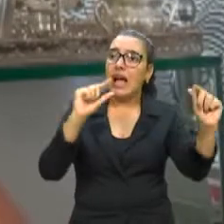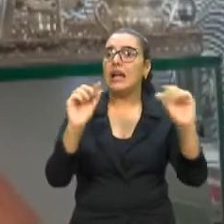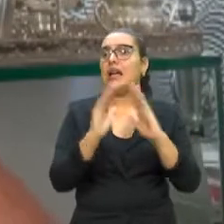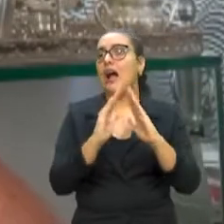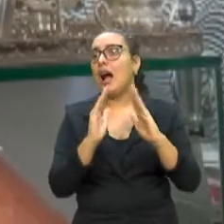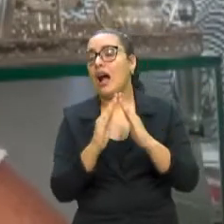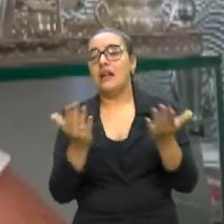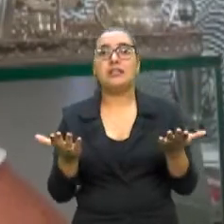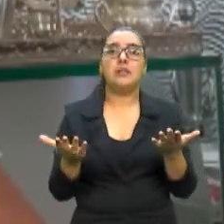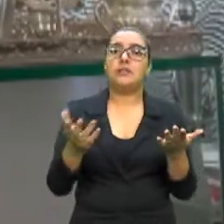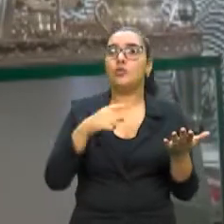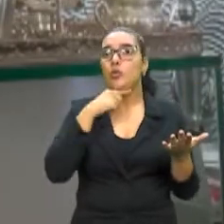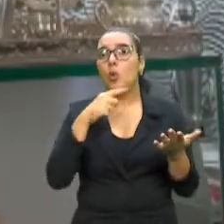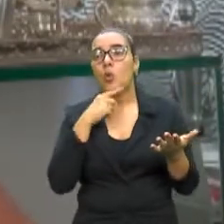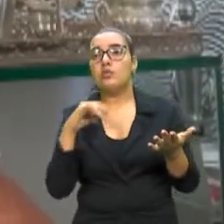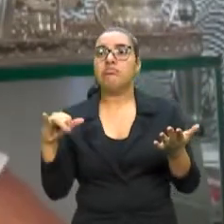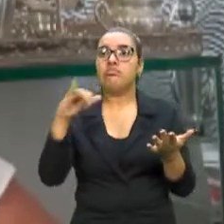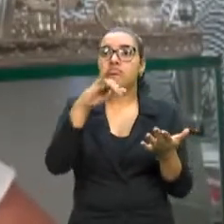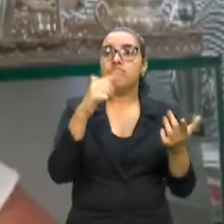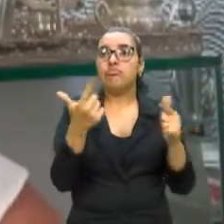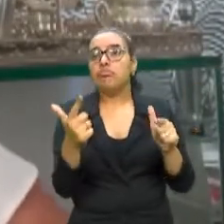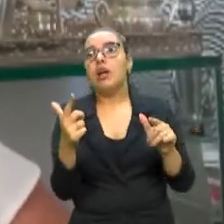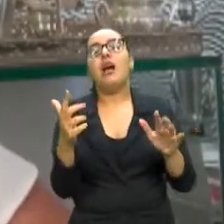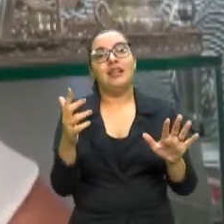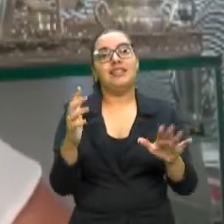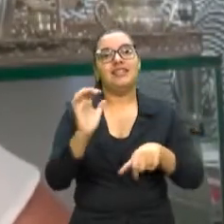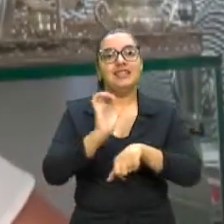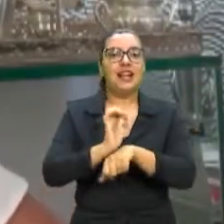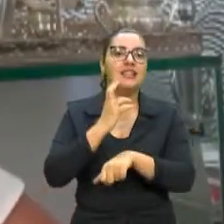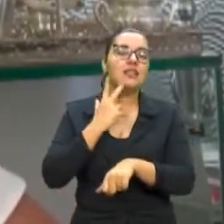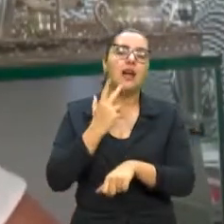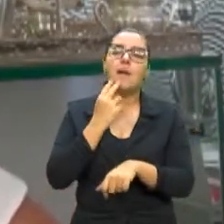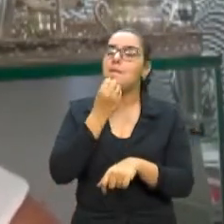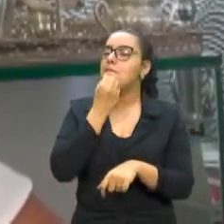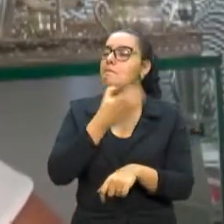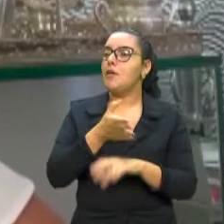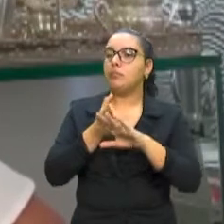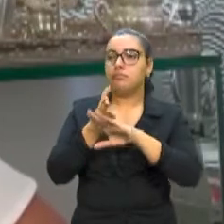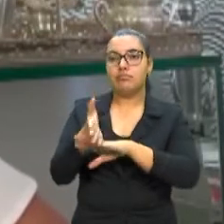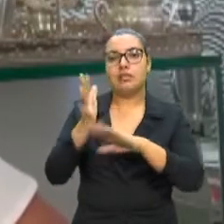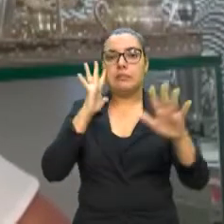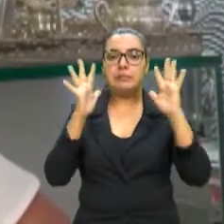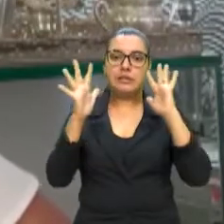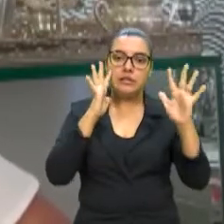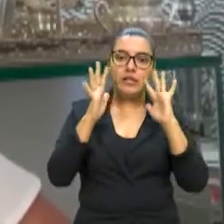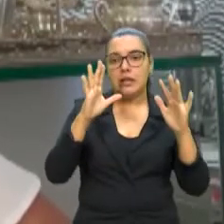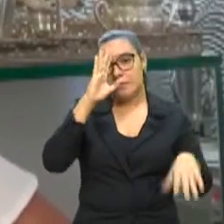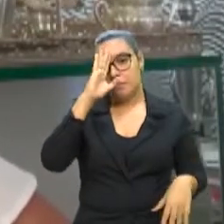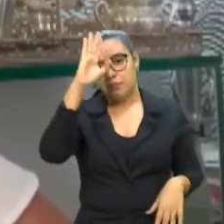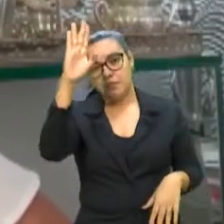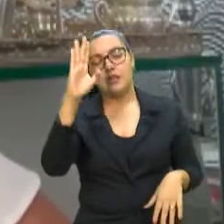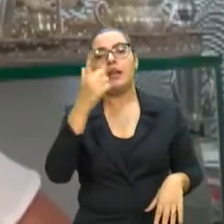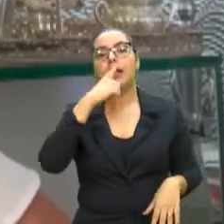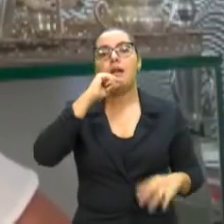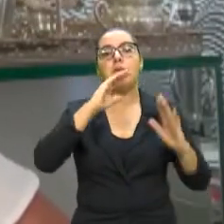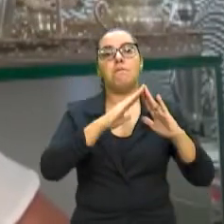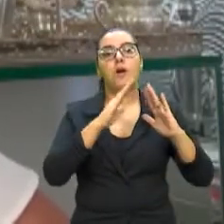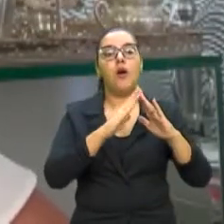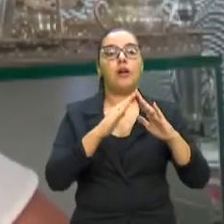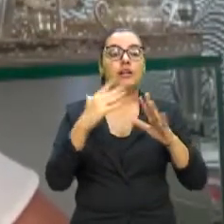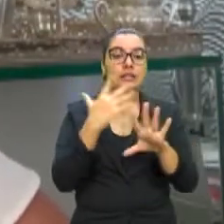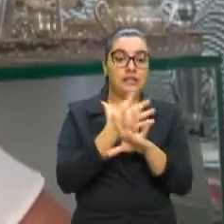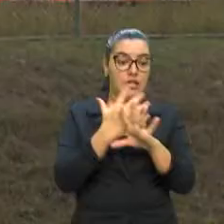e um destino como o Ceará, com certeza, deve ser um dos primeiros que passam na cabeça das pessoas, principalmente quem mora em cidades